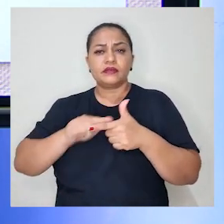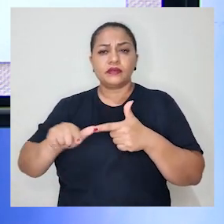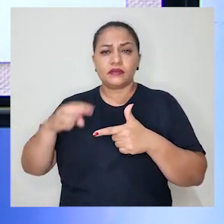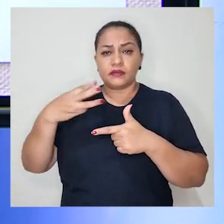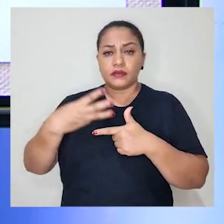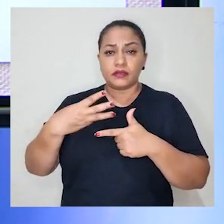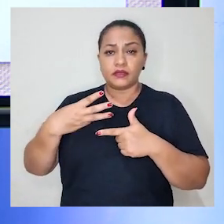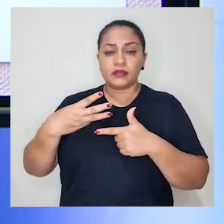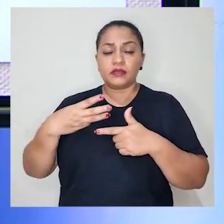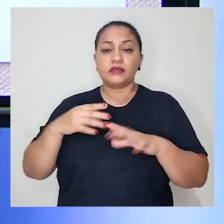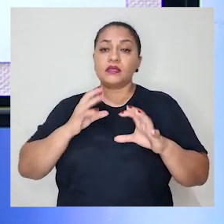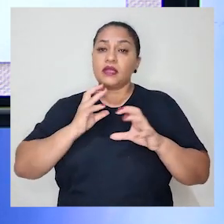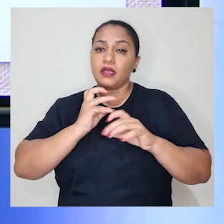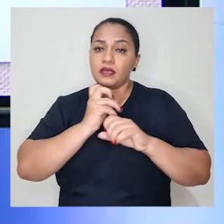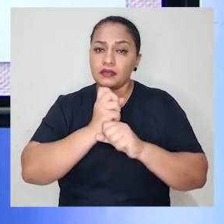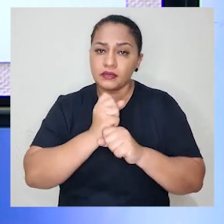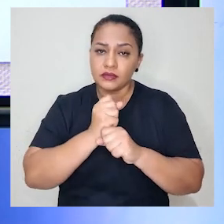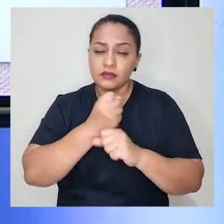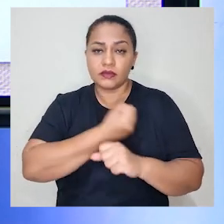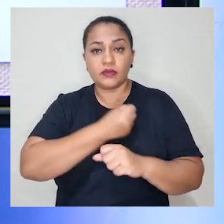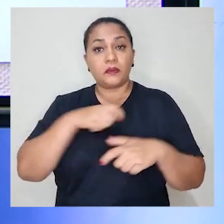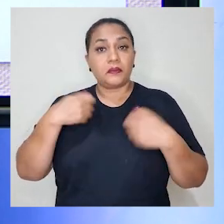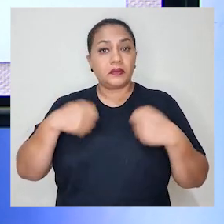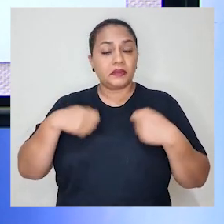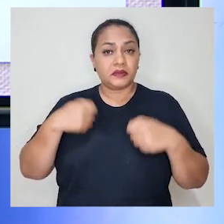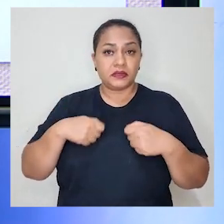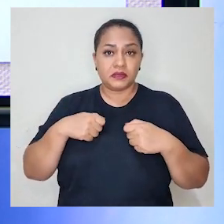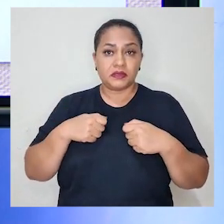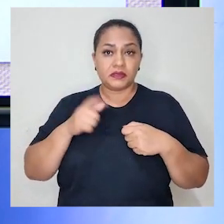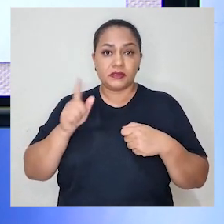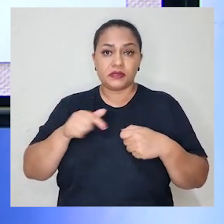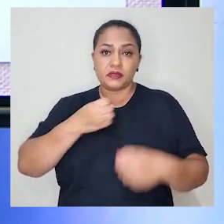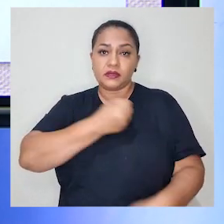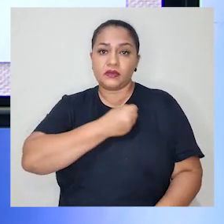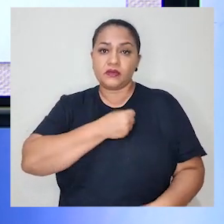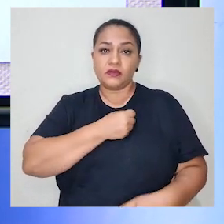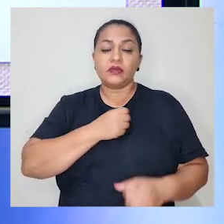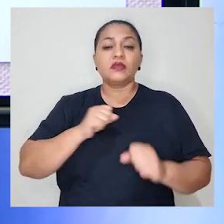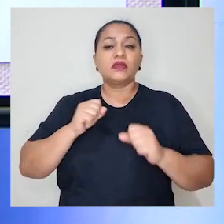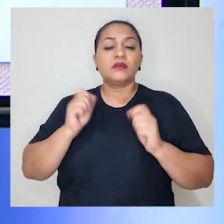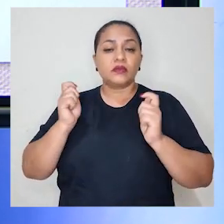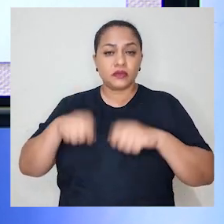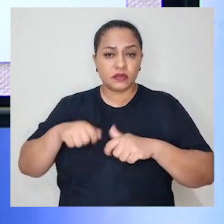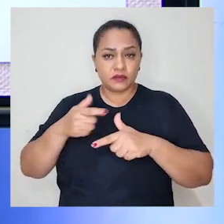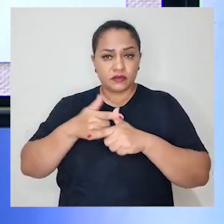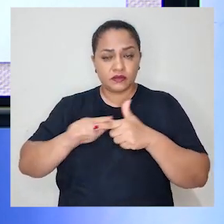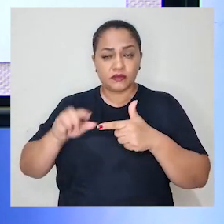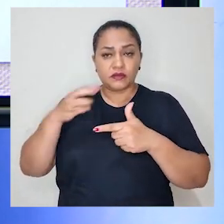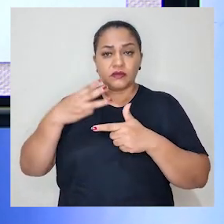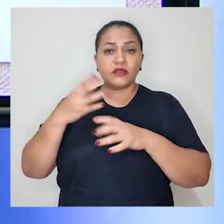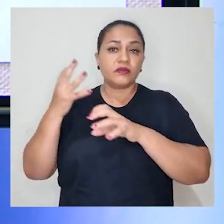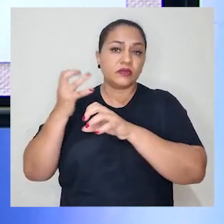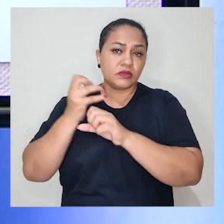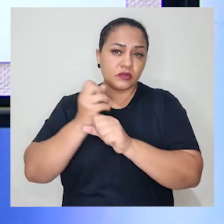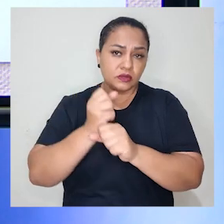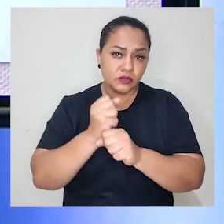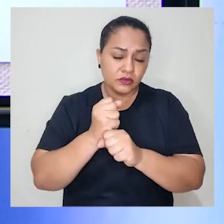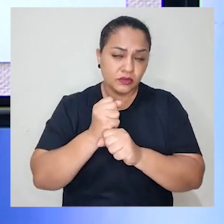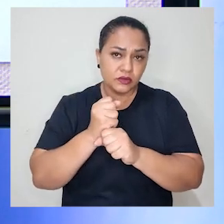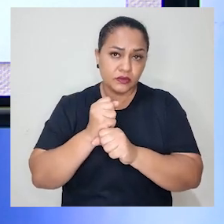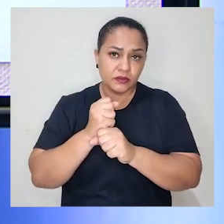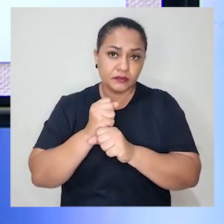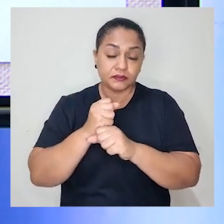por 3, a soma dos algarismos tem que dar um número divisível por 3. Então, vamos somar os